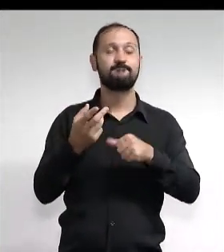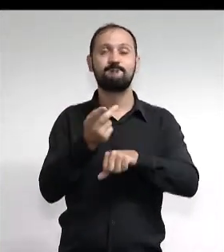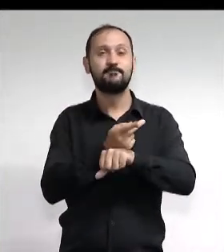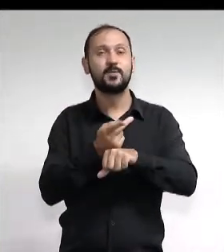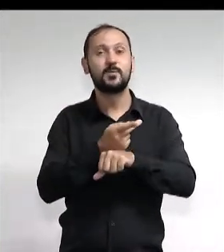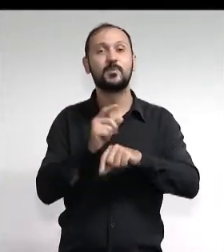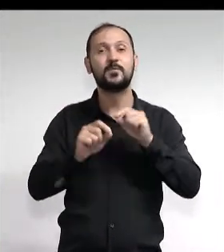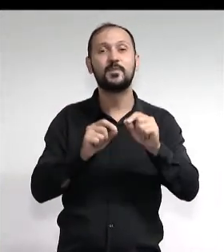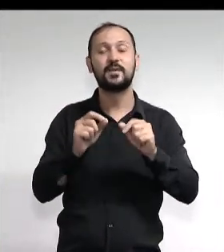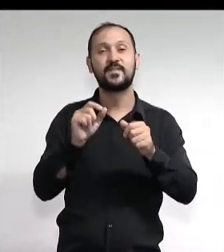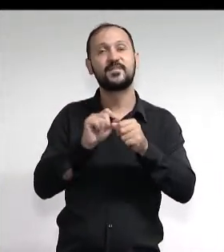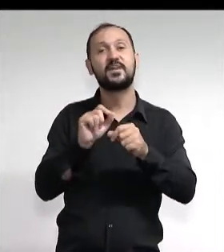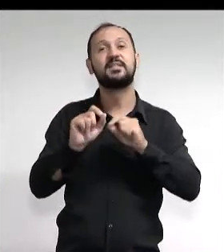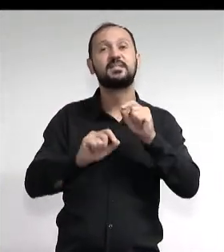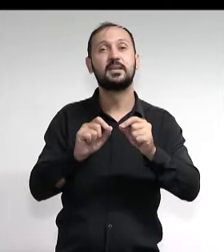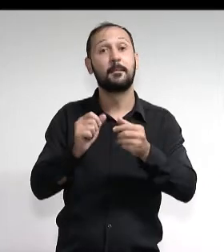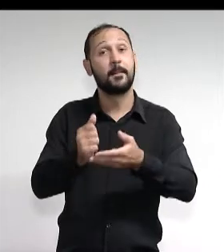forma,